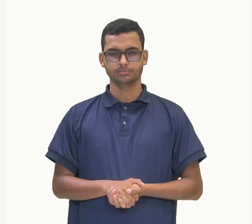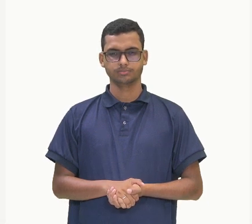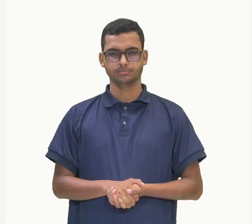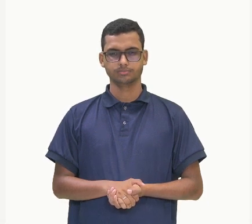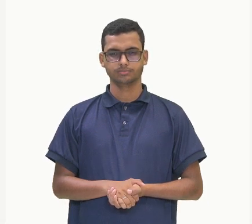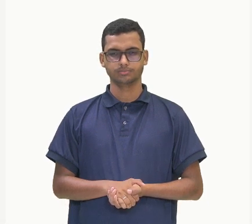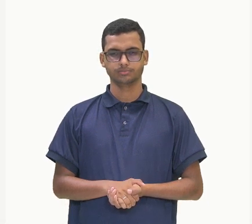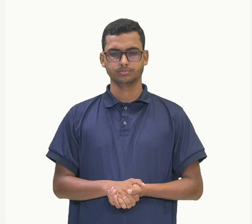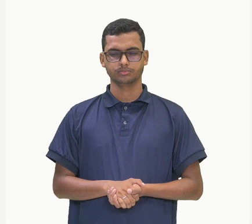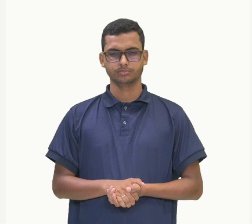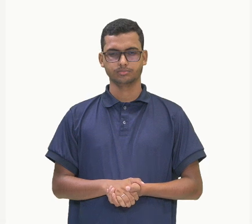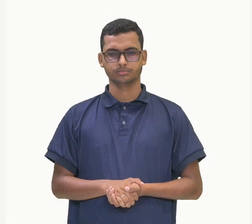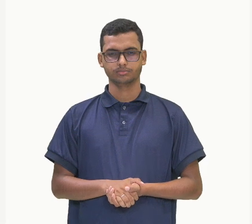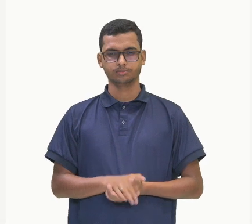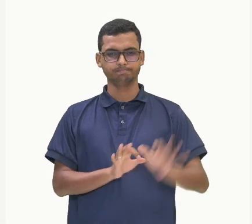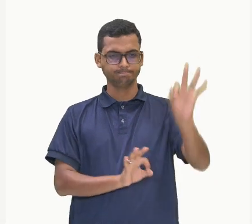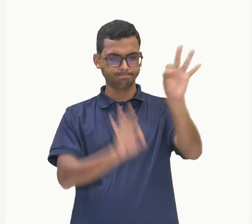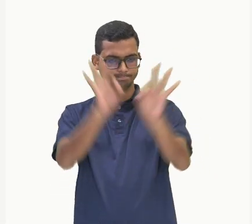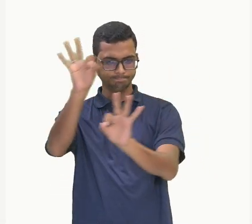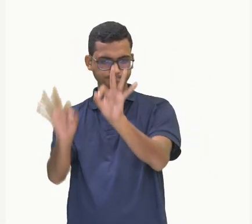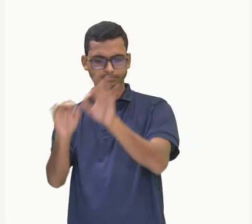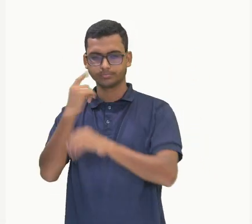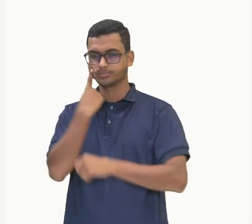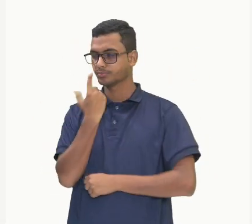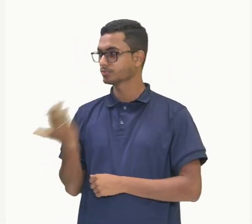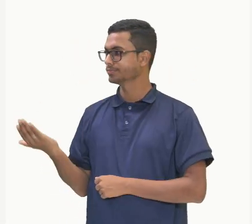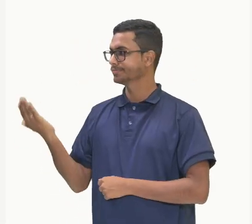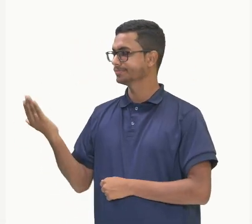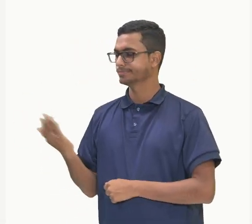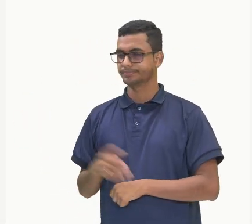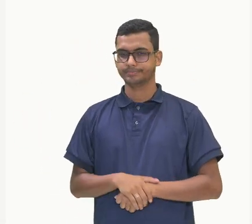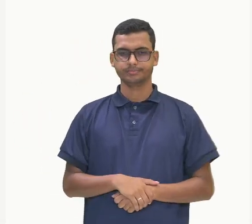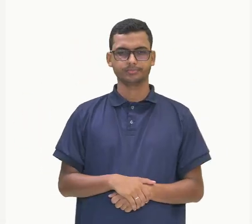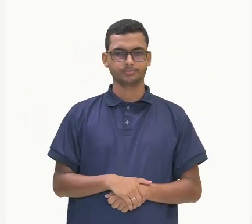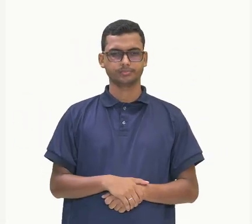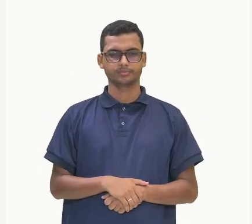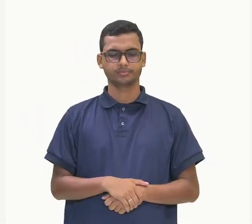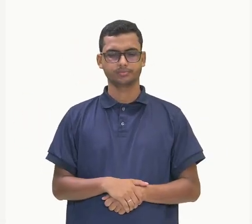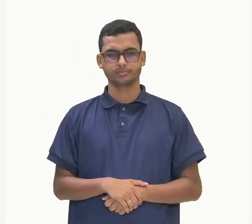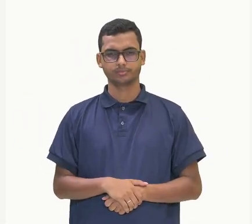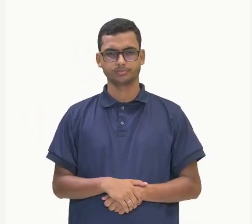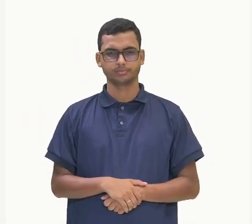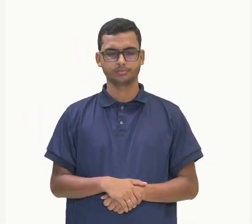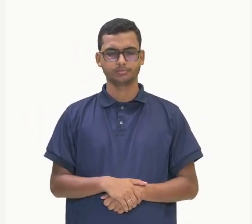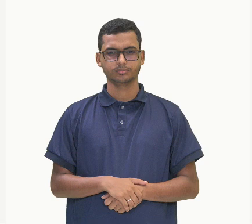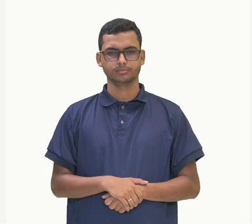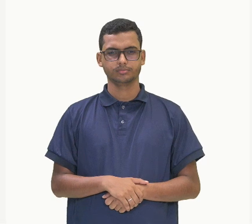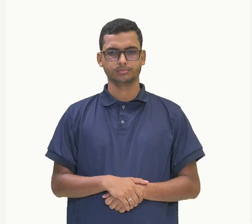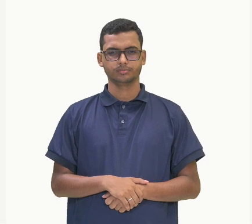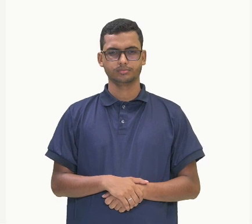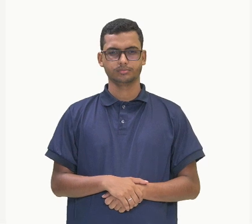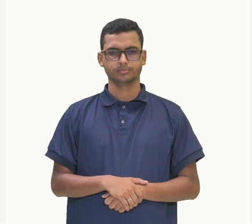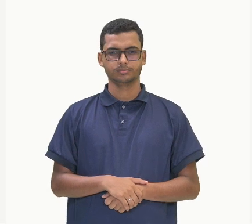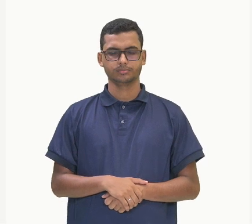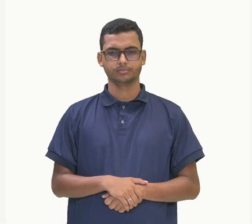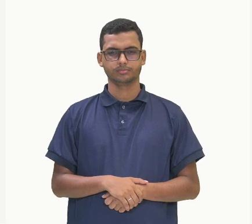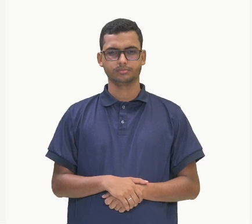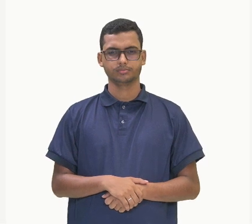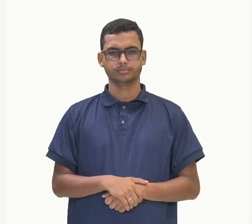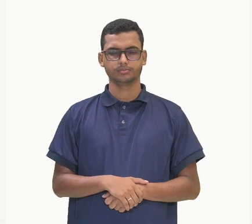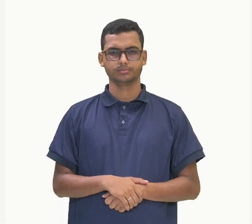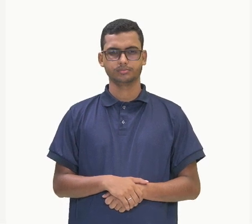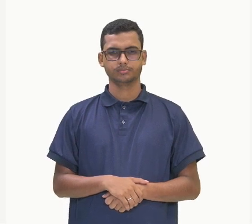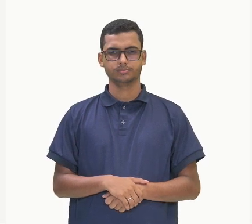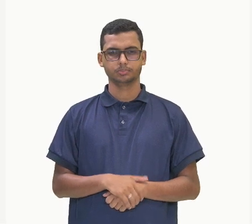como se não houvesse a vírgula aqui. O próximo número eu vou escrever respeitando a